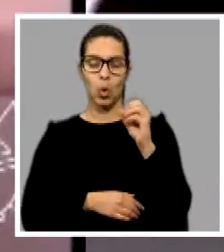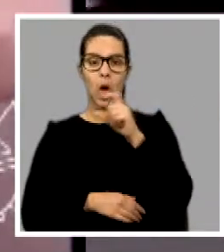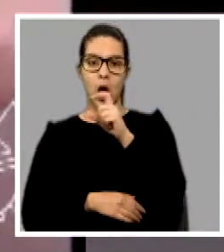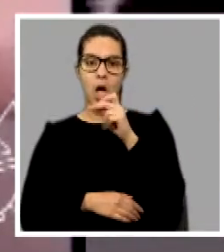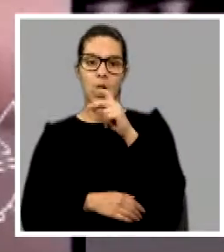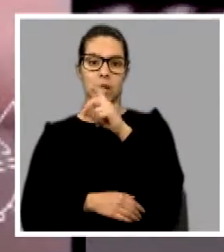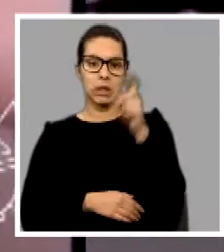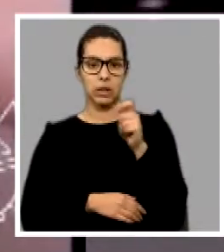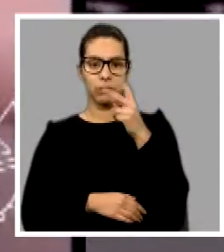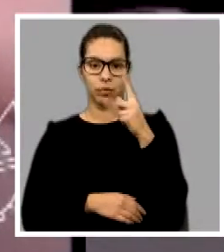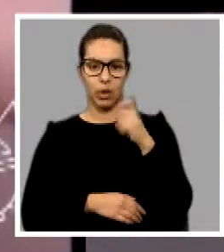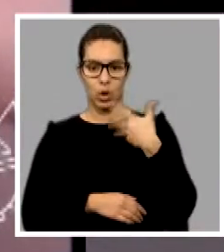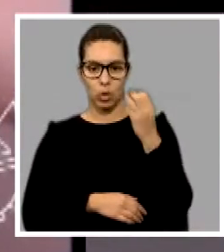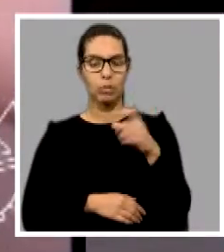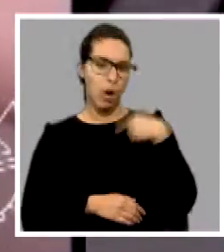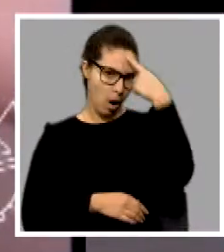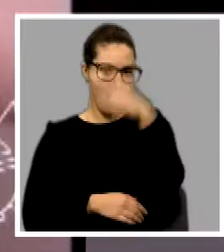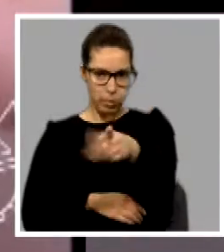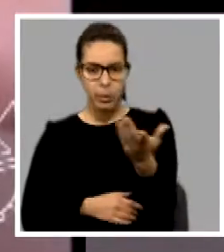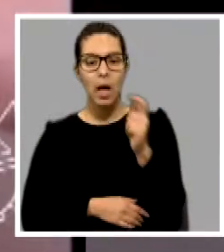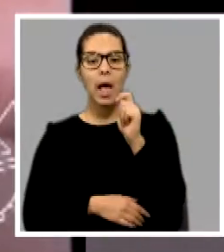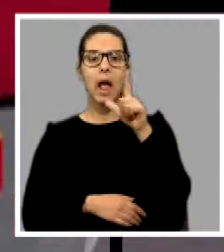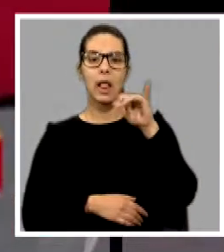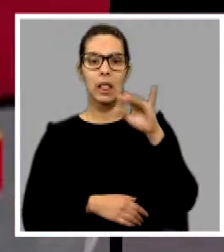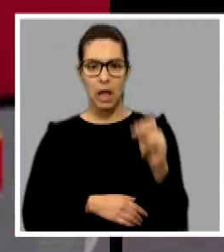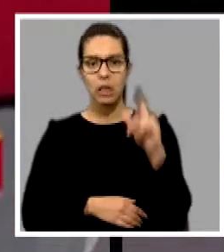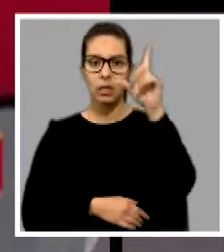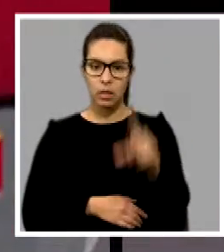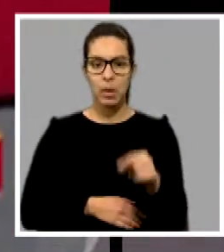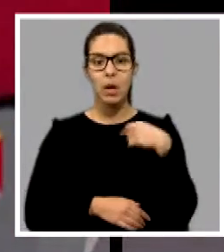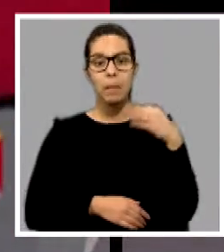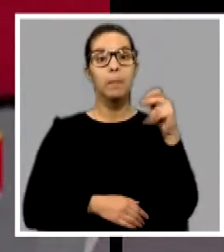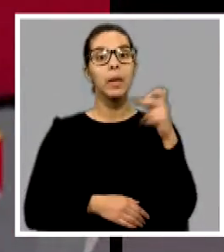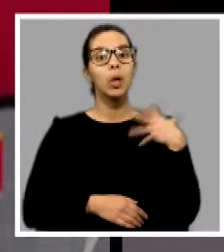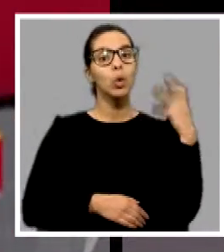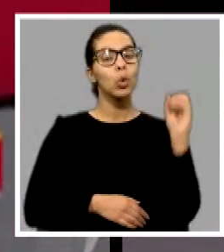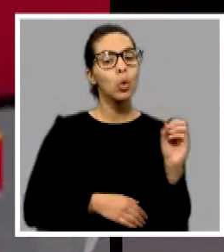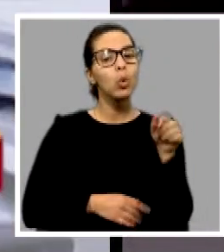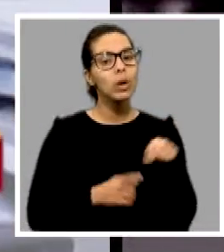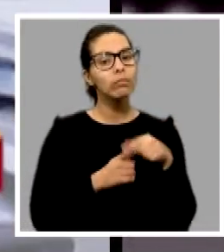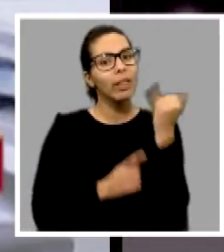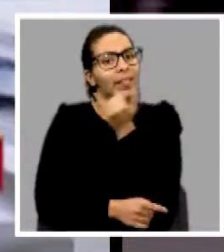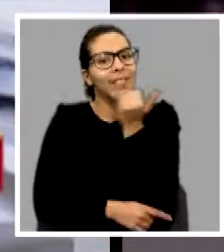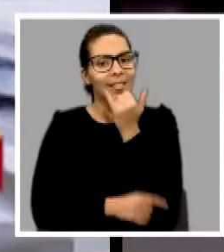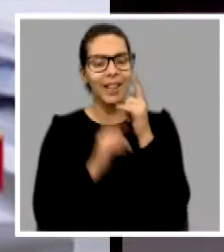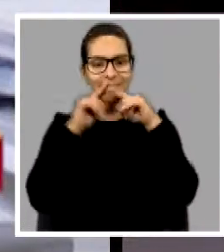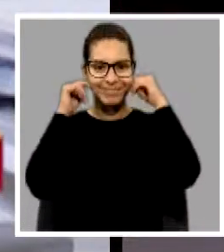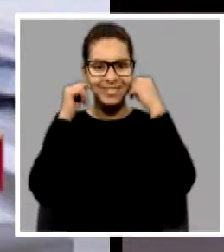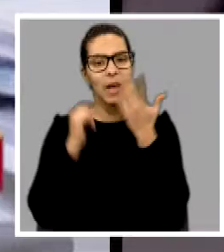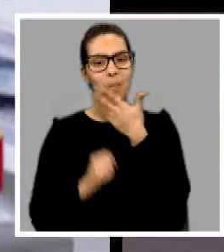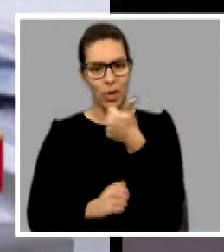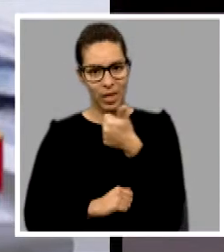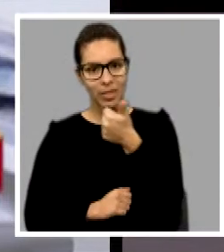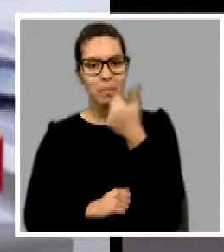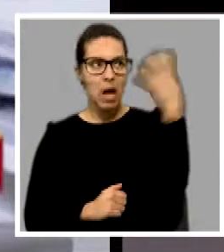Azevedo, que era fantástico, o Pedro, como vocês também são, mas enfim, eu trabalhei mais com o Pedro e com a Hélia. Mas o Pedro, cada vez que nós lhe trazíamos um problema, ele tem